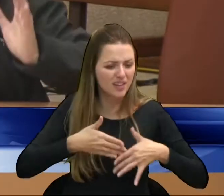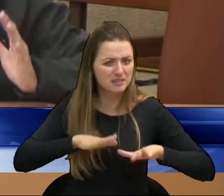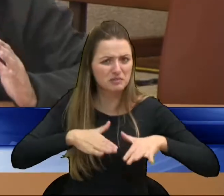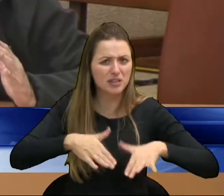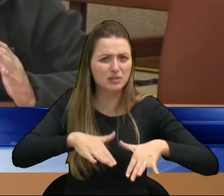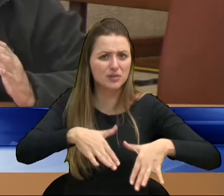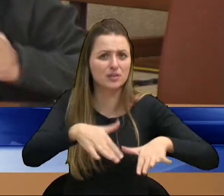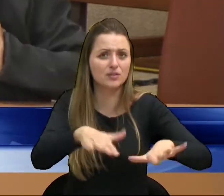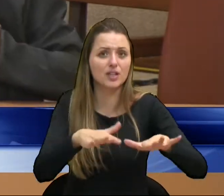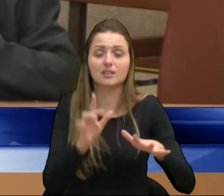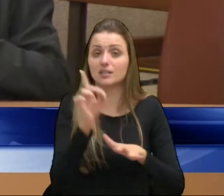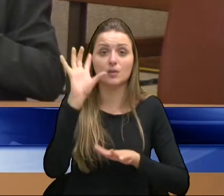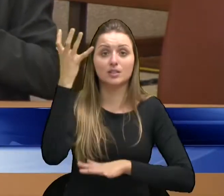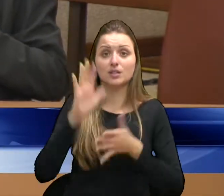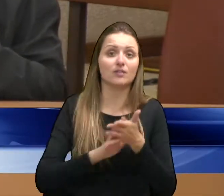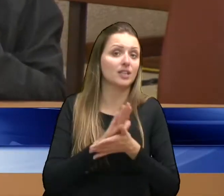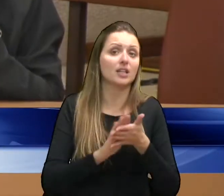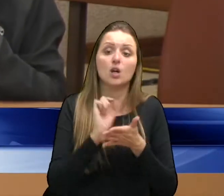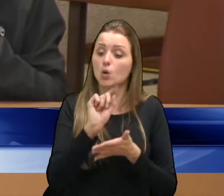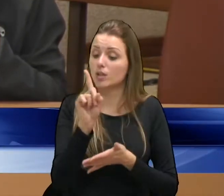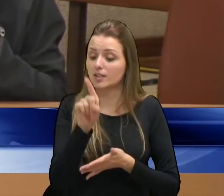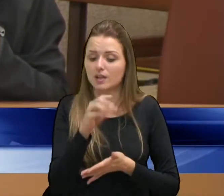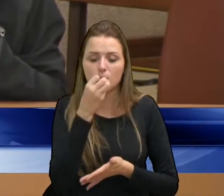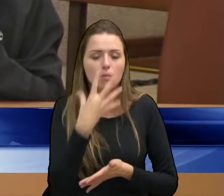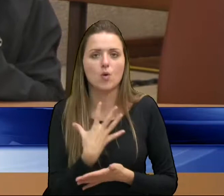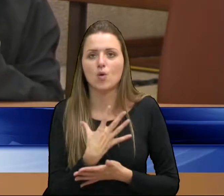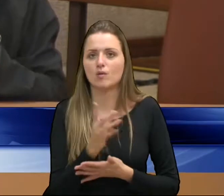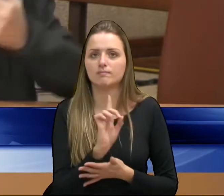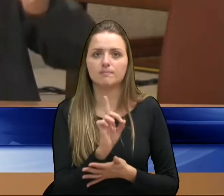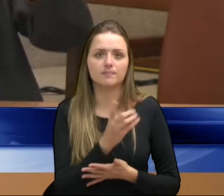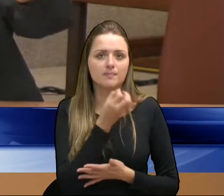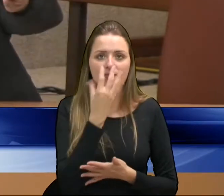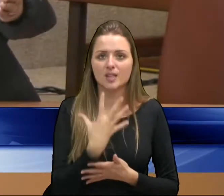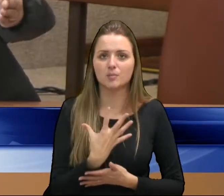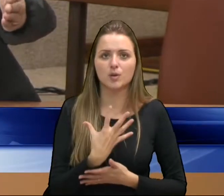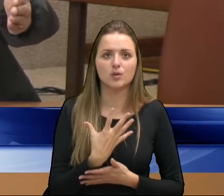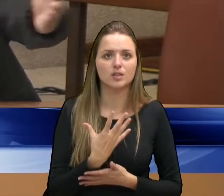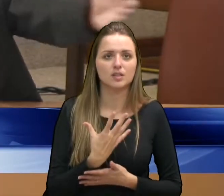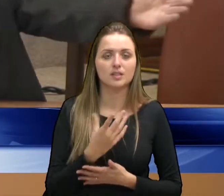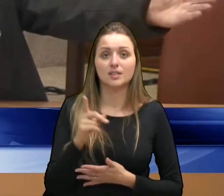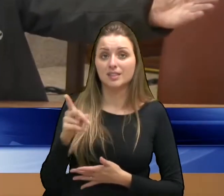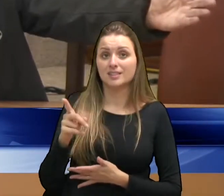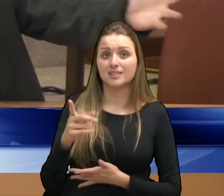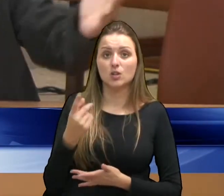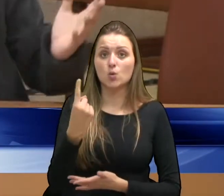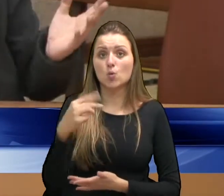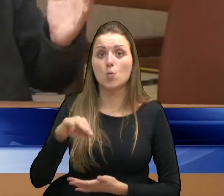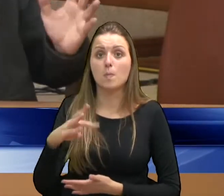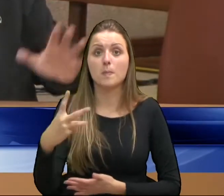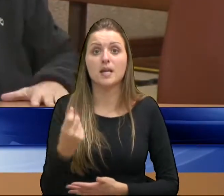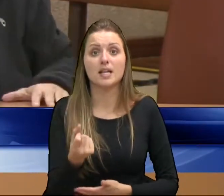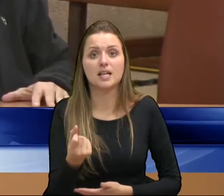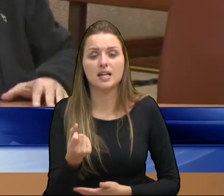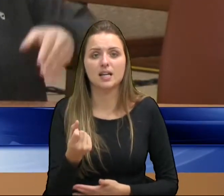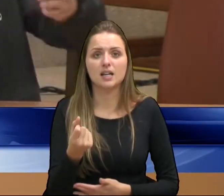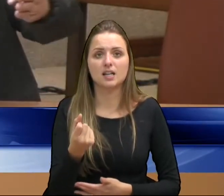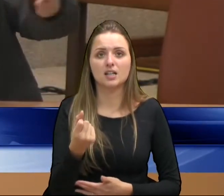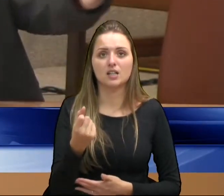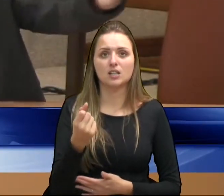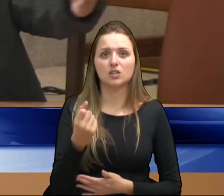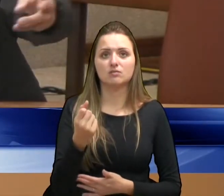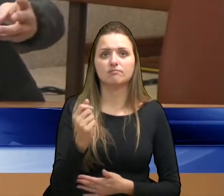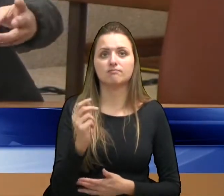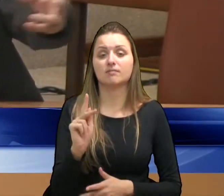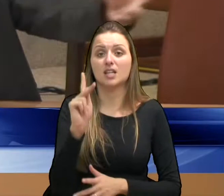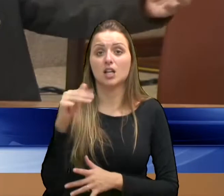vida inteira, o que não é bom para ninguém. Não é bom. Eles estão com 1 milhão e 200 mil quilômetros. Estão me falando aí